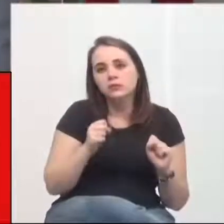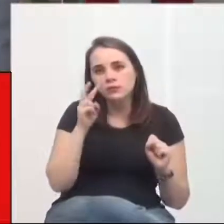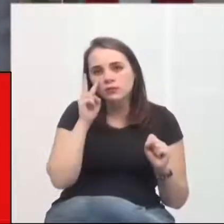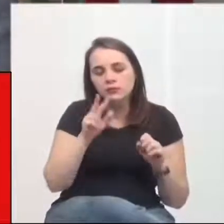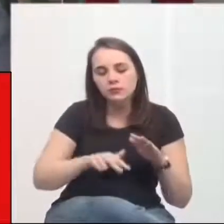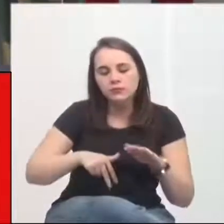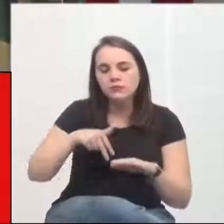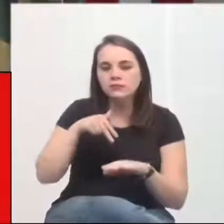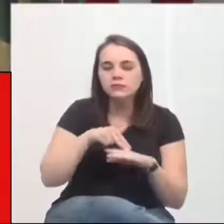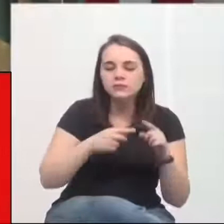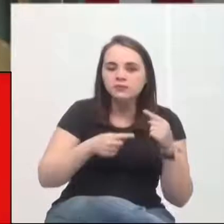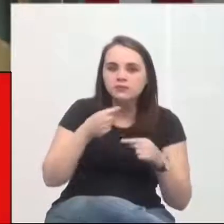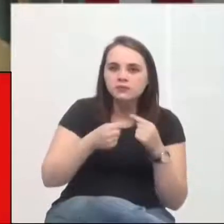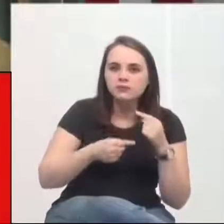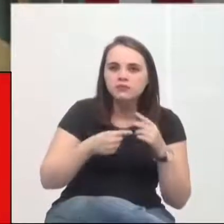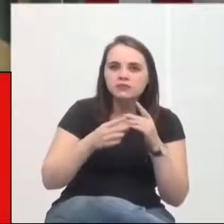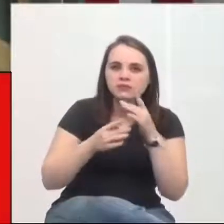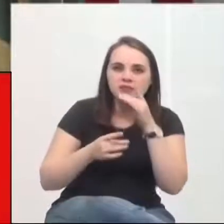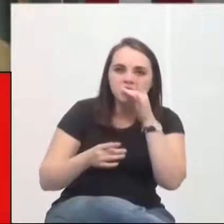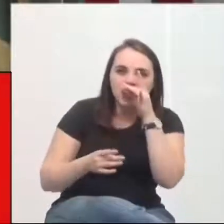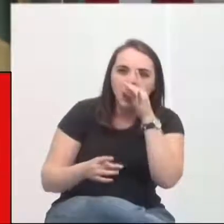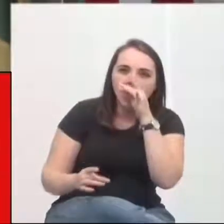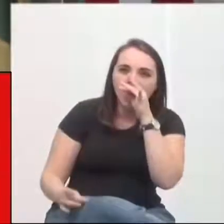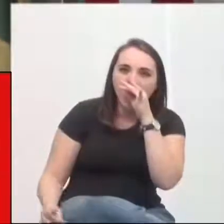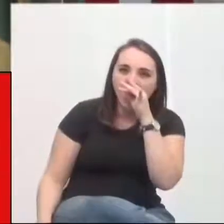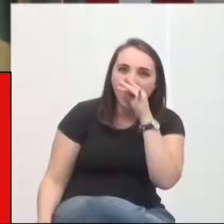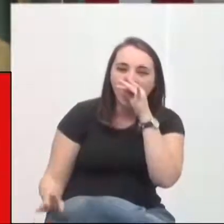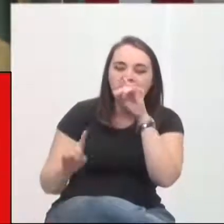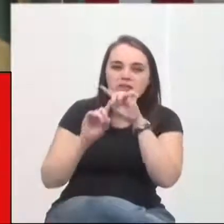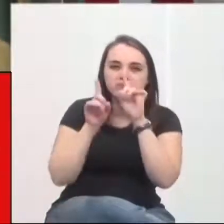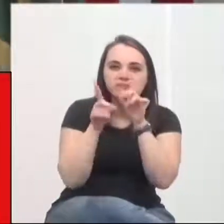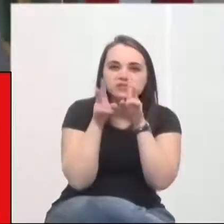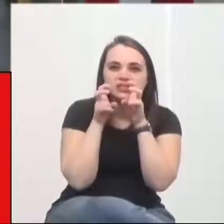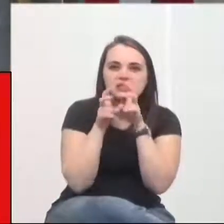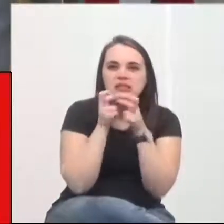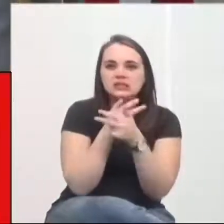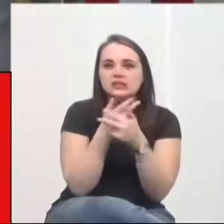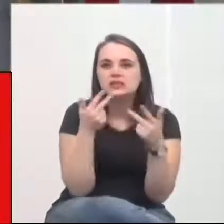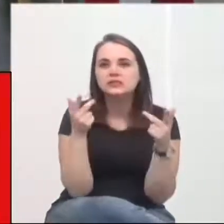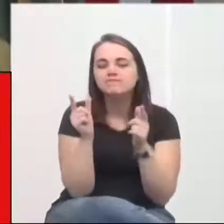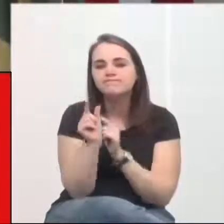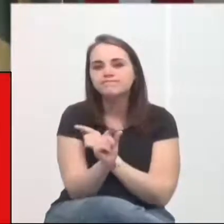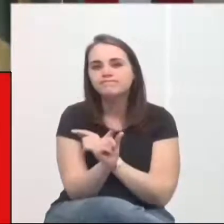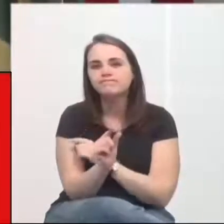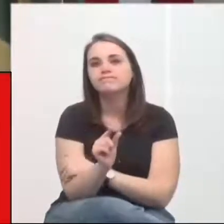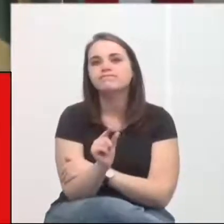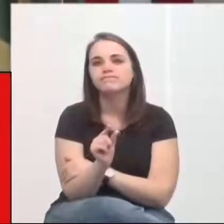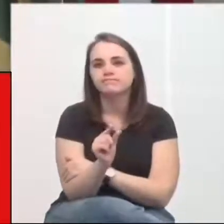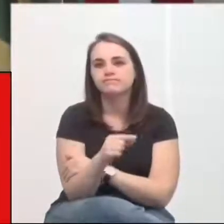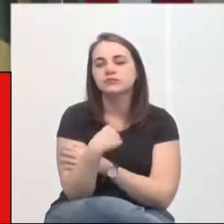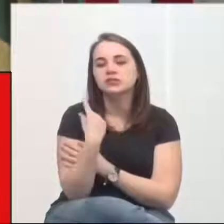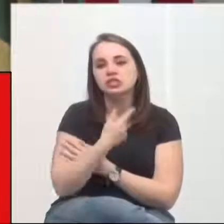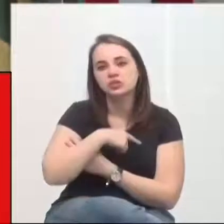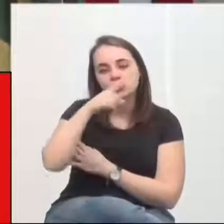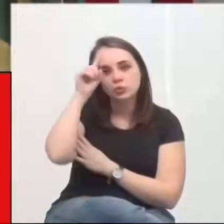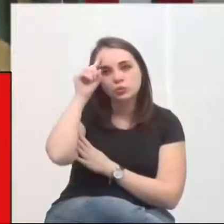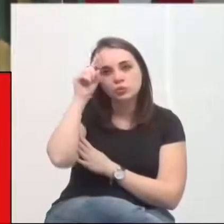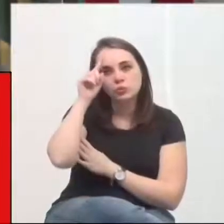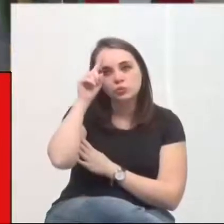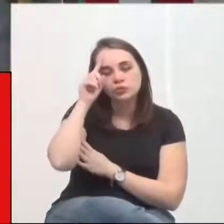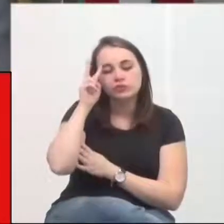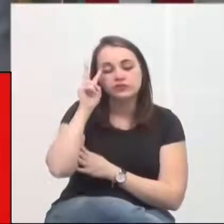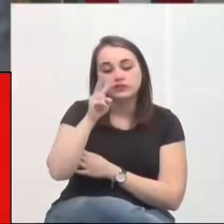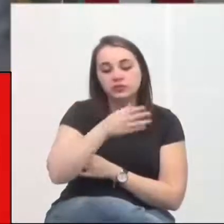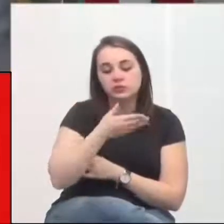e nos estenderíamos demais, presidente. Mas observe essas pequenas obras que estão no dia a dia dessas